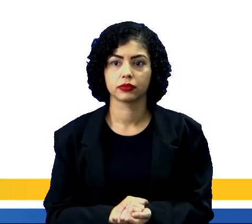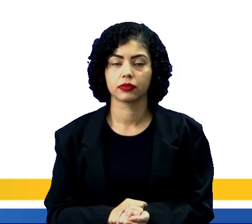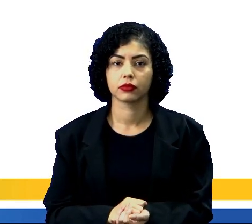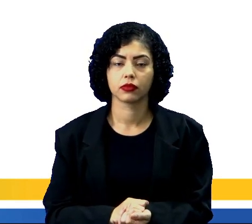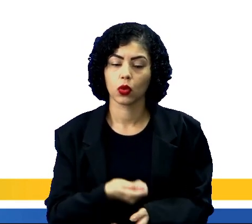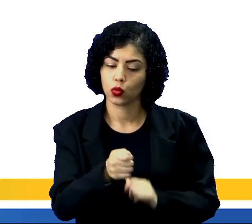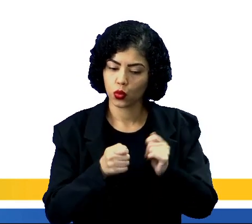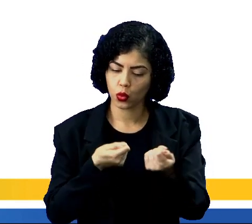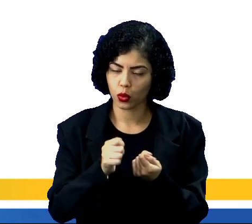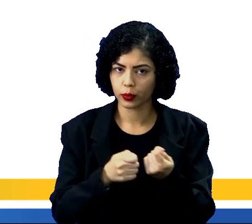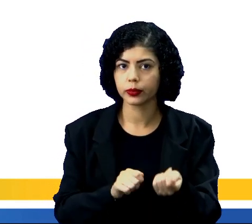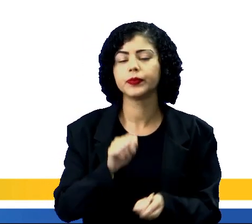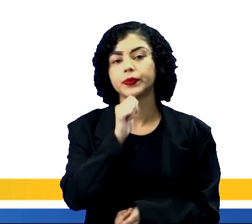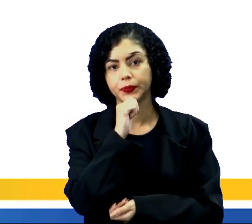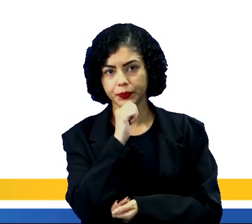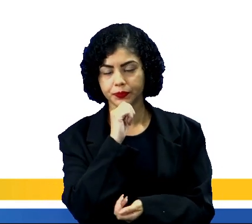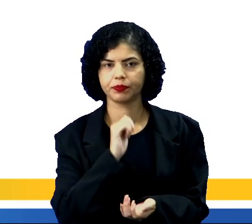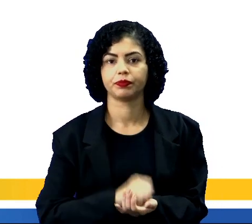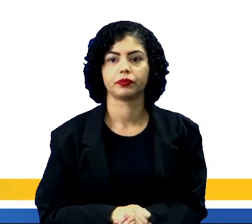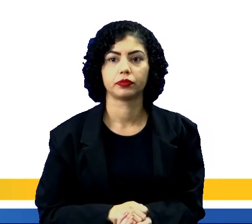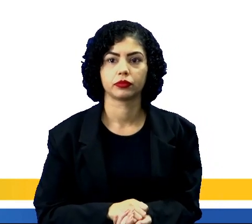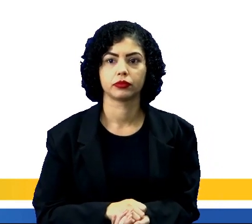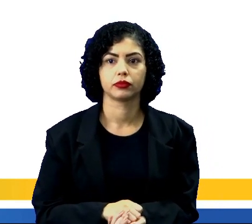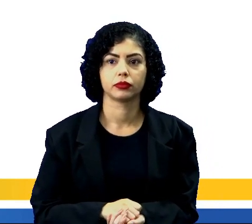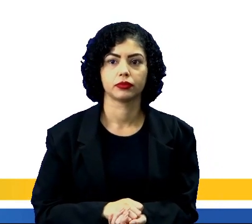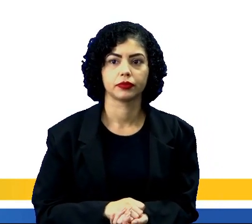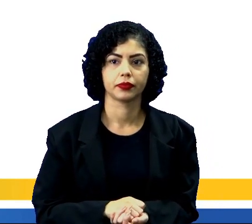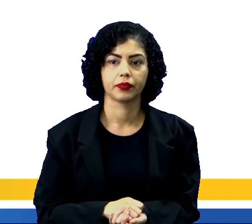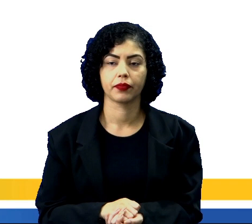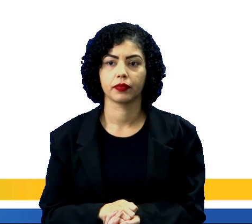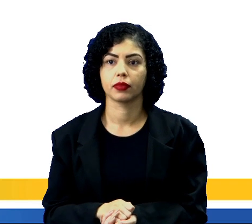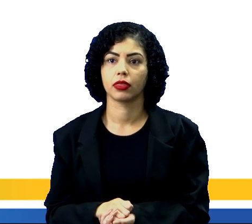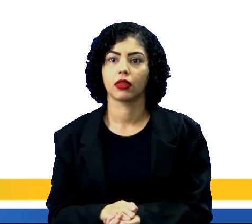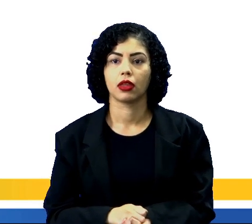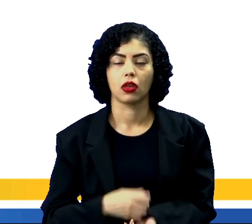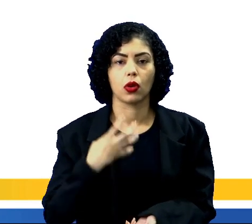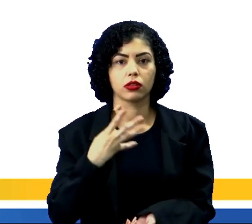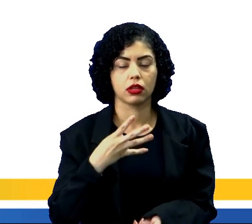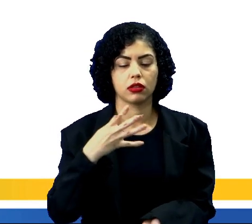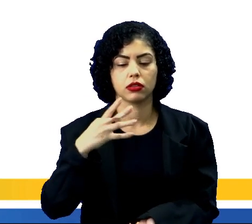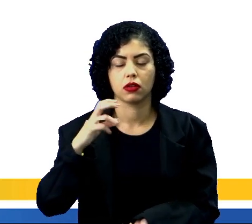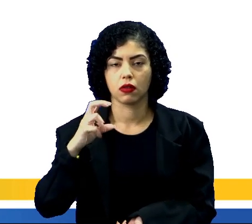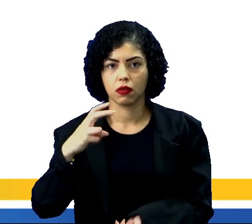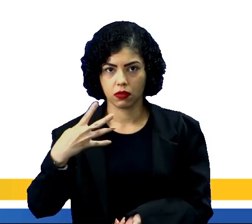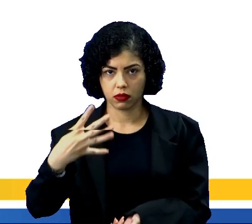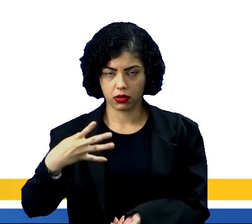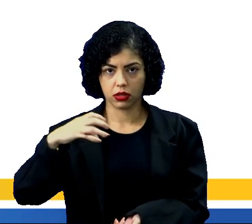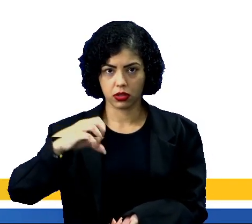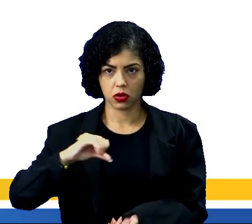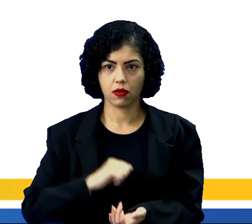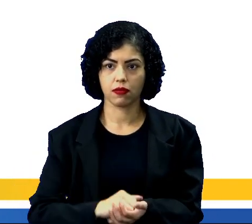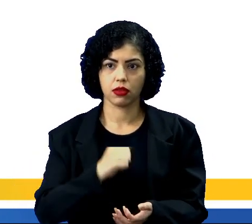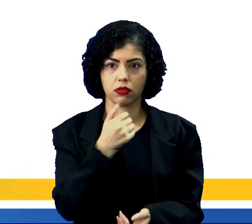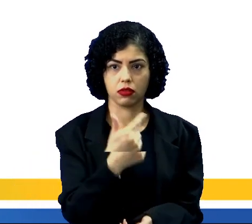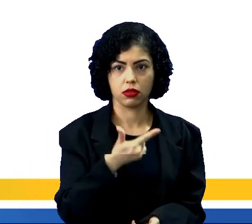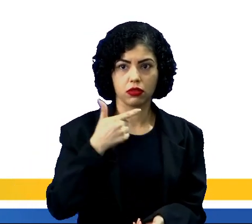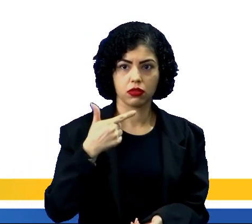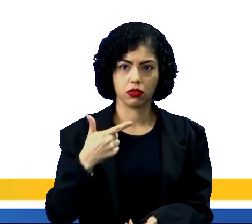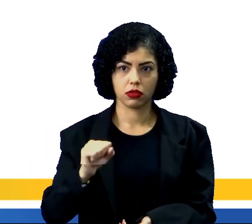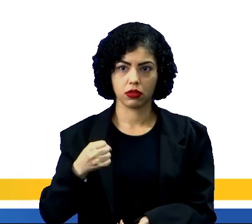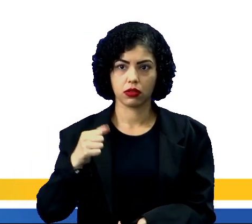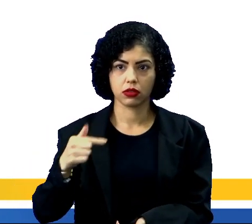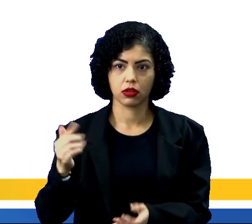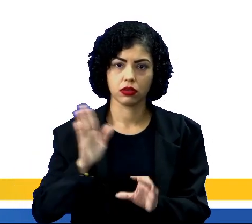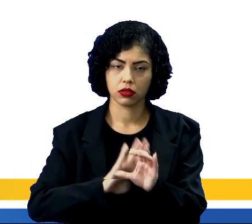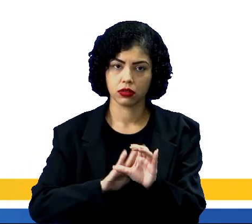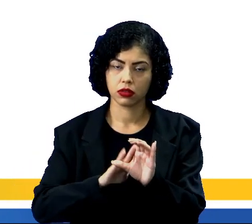sua dominação. E aí foi quando em 449 e 287